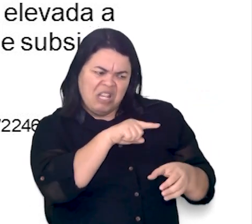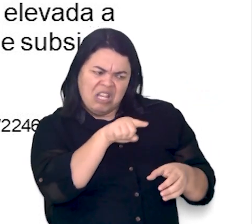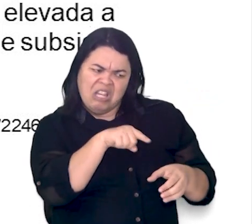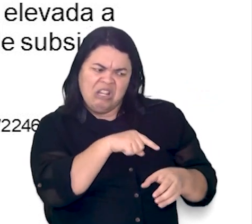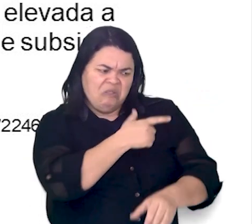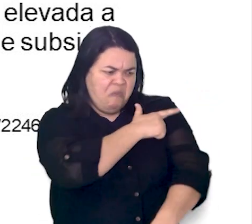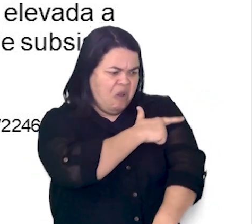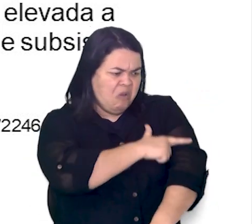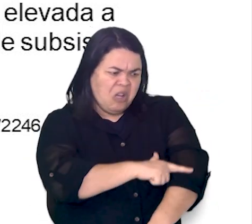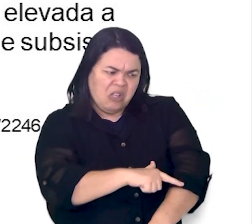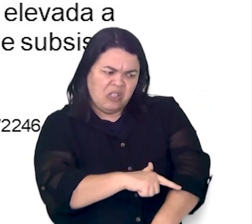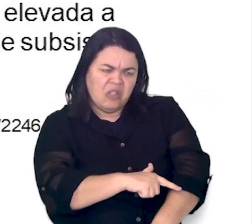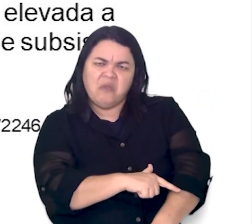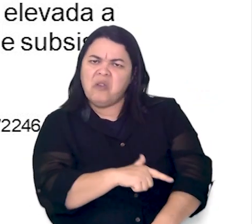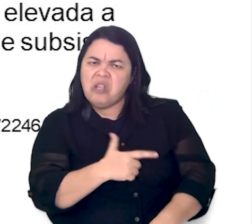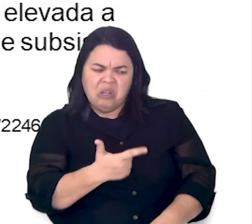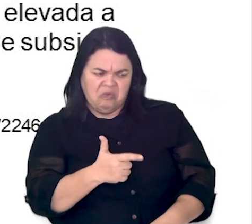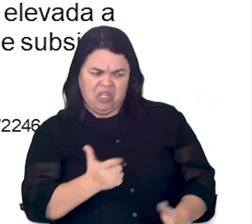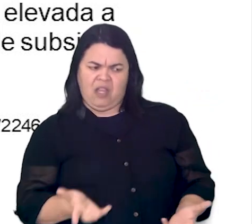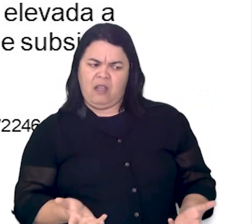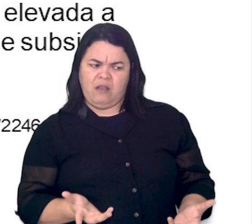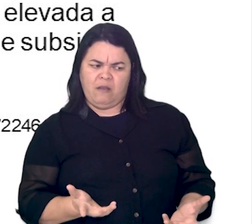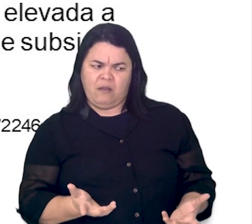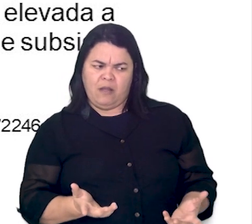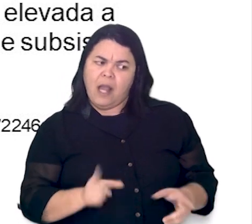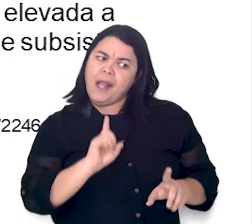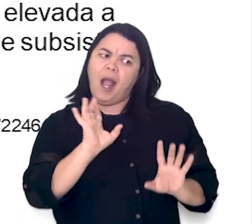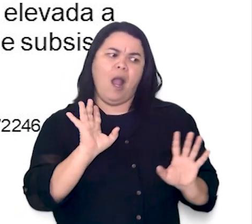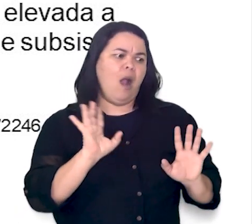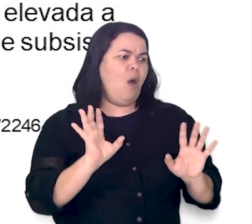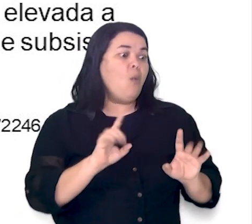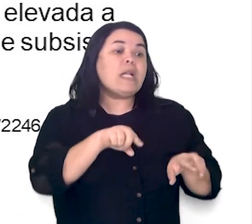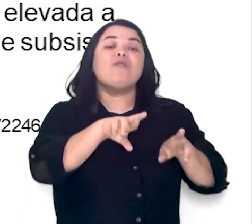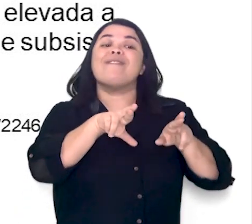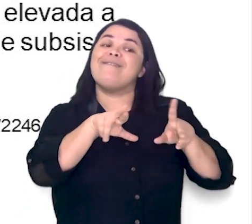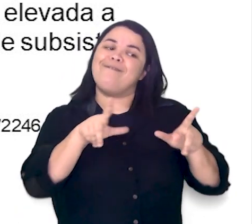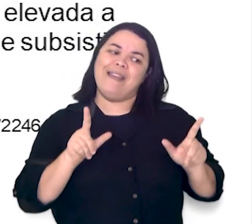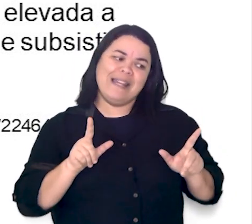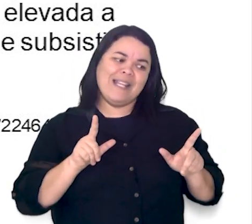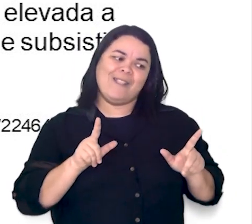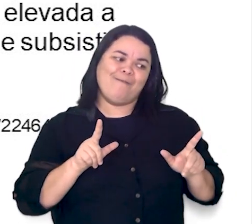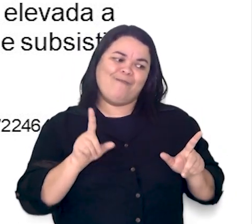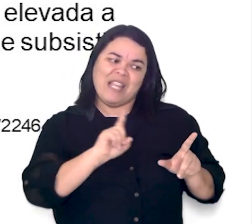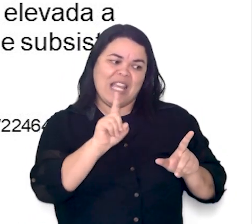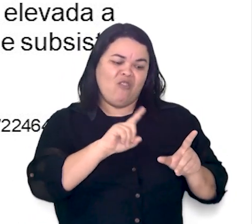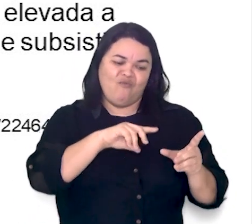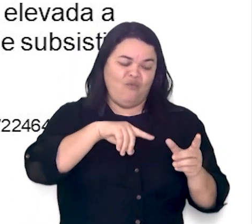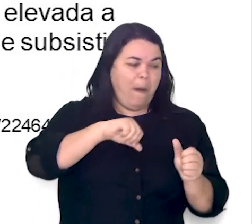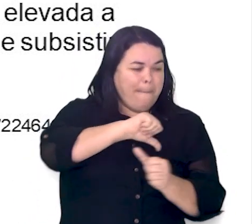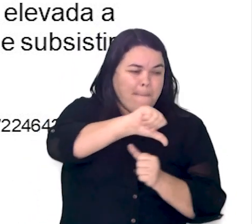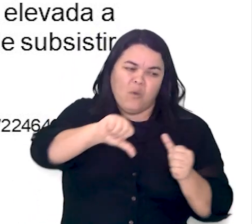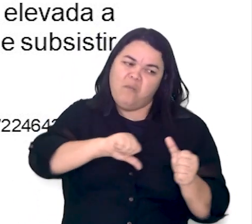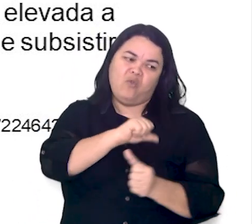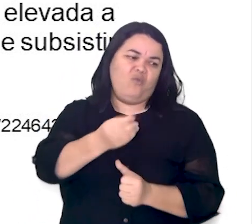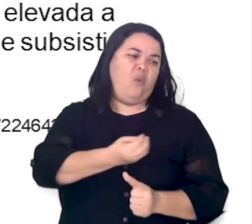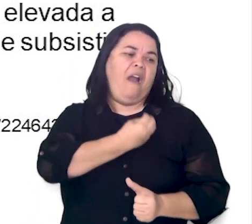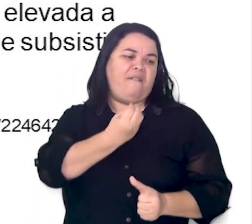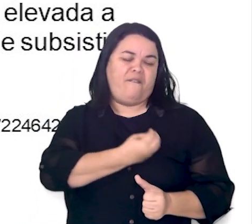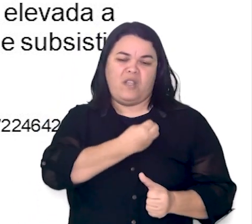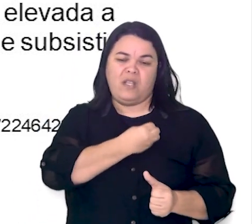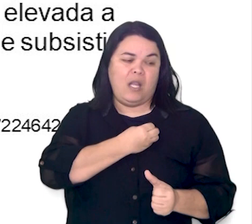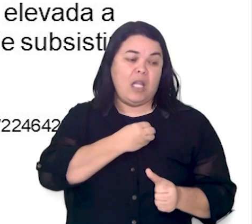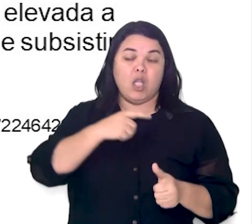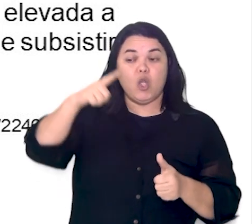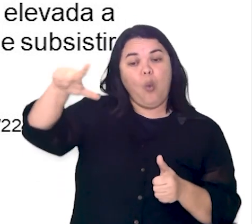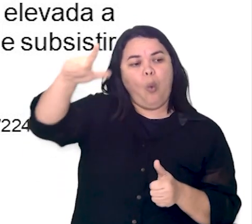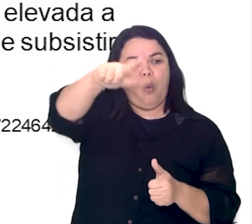de selvagens somente por não terem sido, senão, muito pouco modificados pela ingerência do espírito